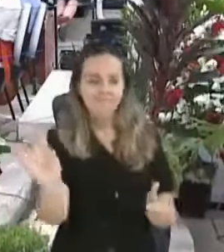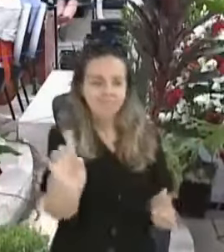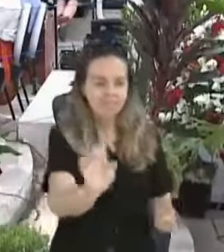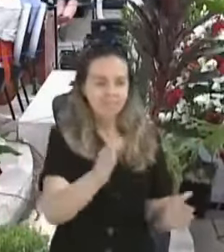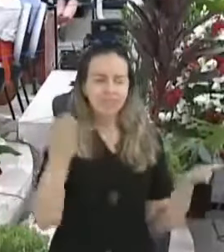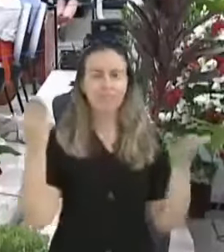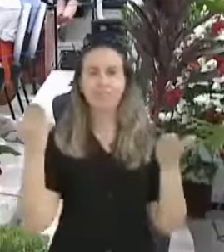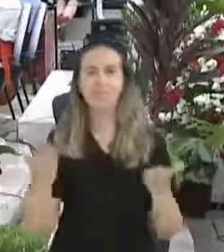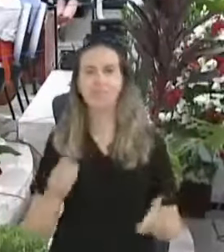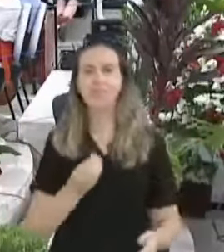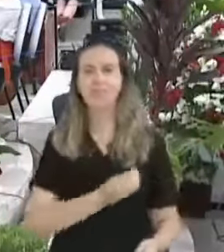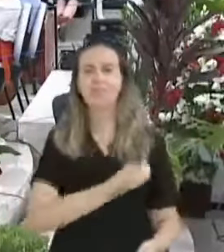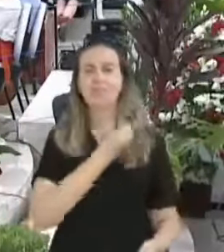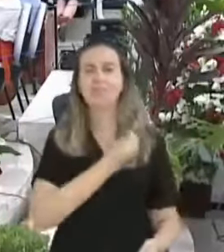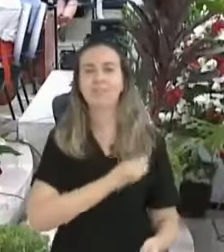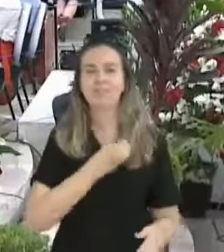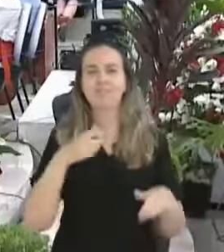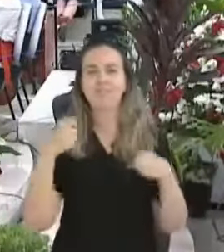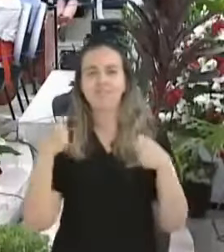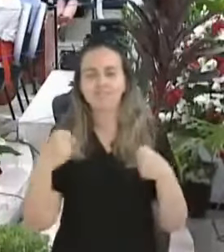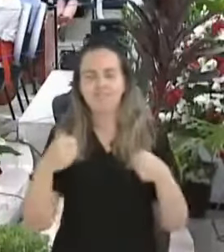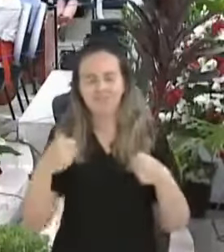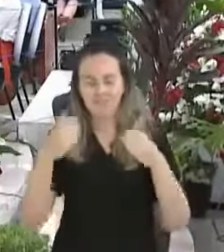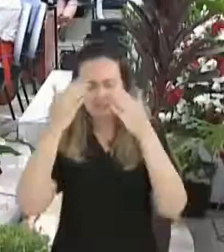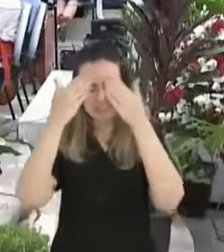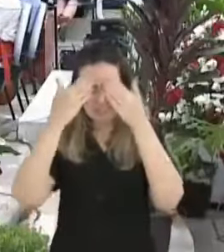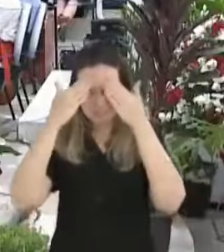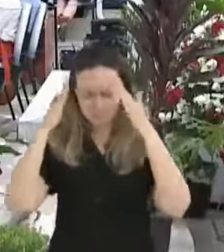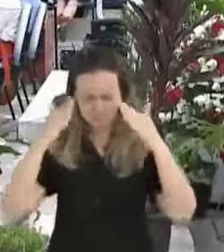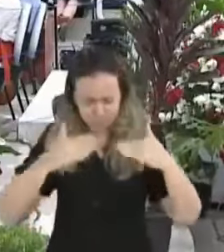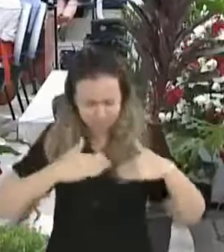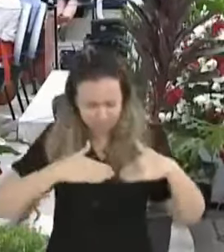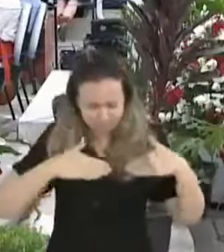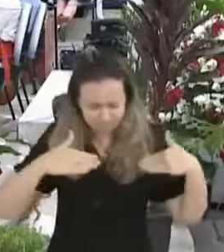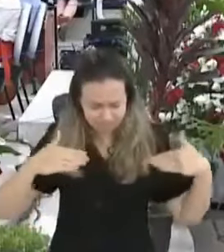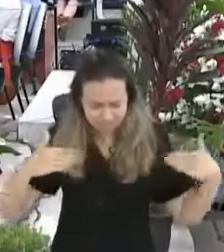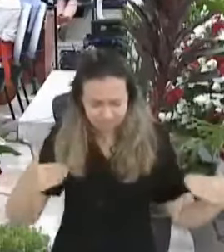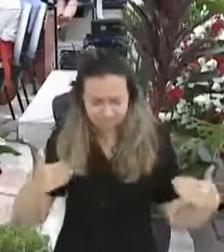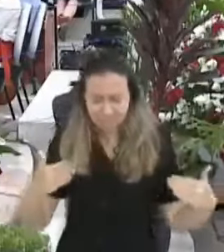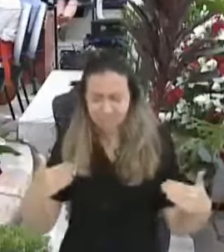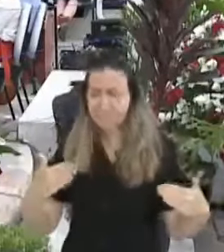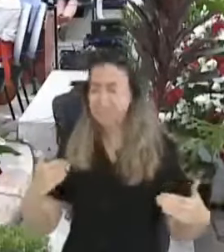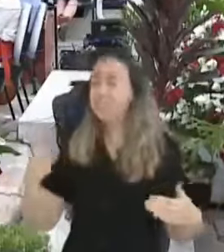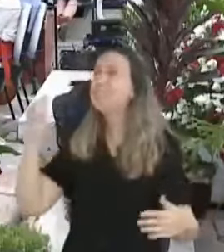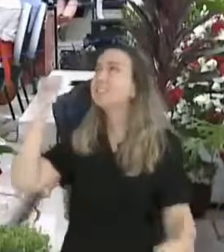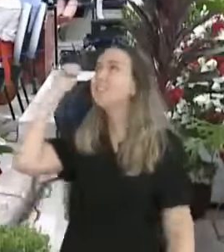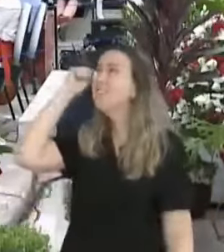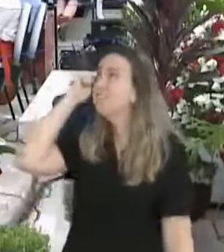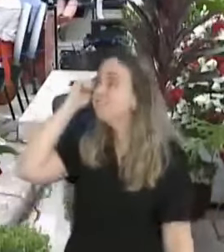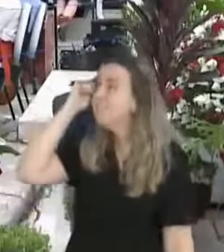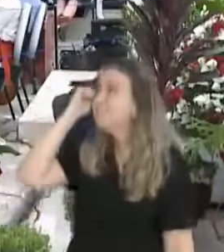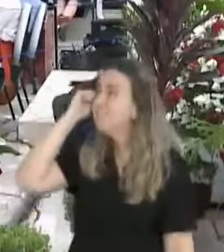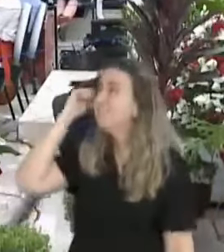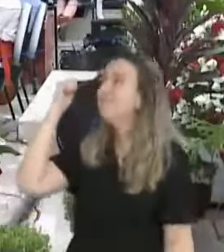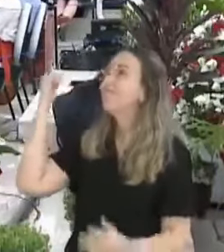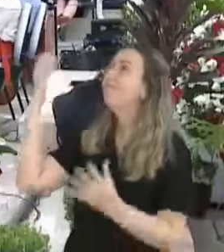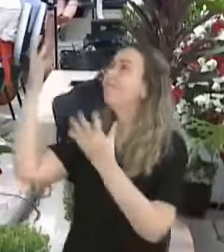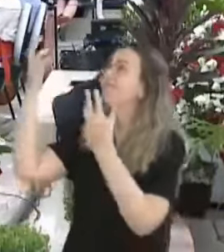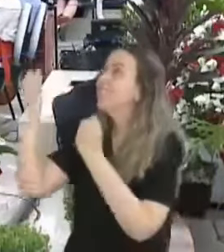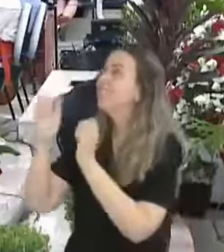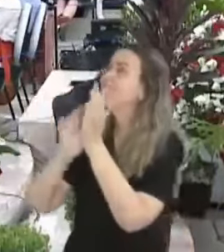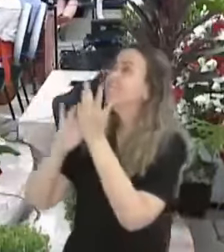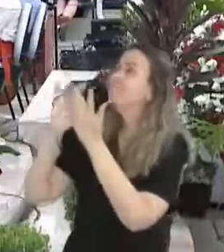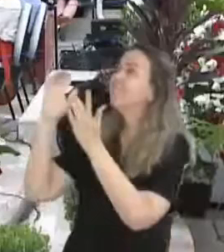Cristo. Você precisa, aleluia, refazer a sua rota, pegar logo uma